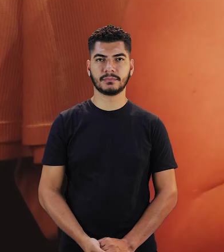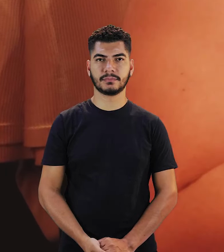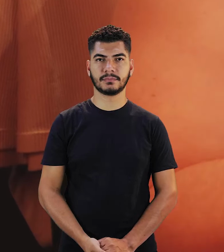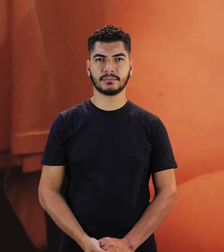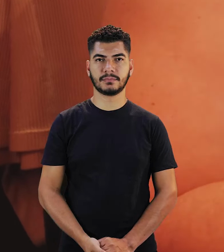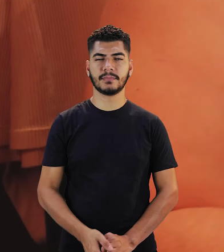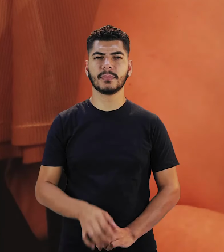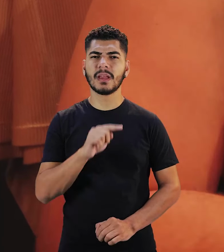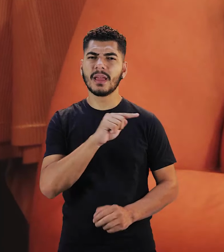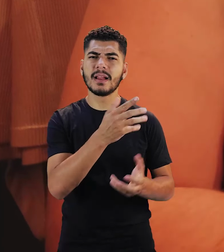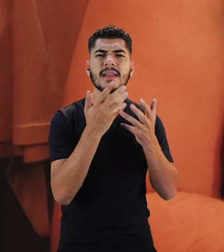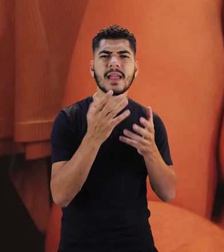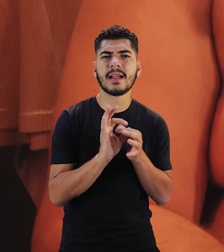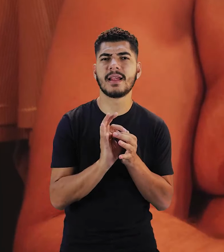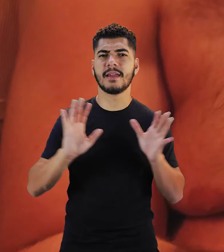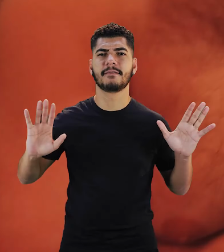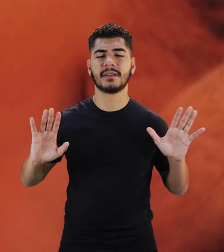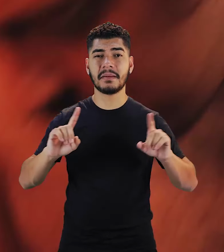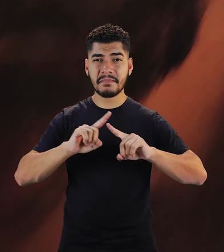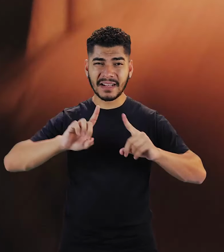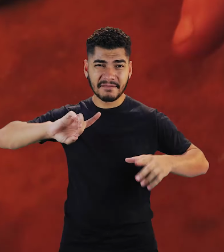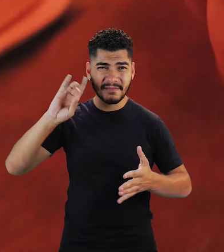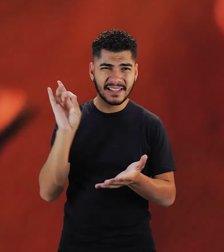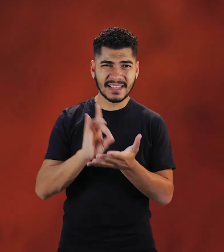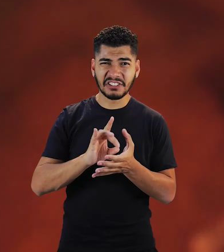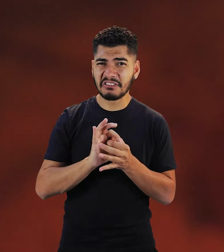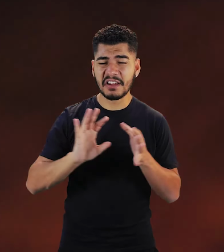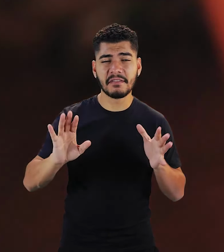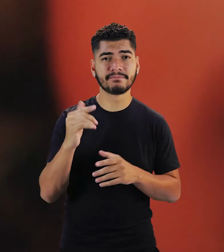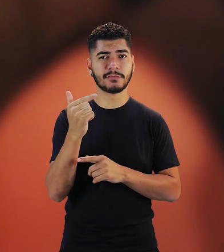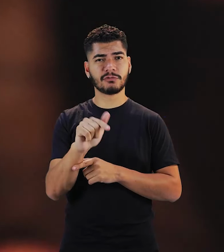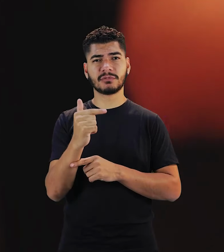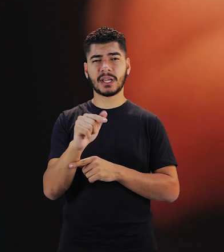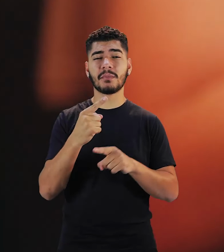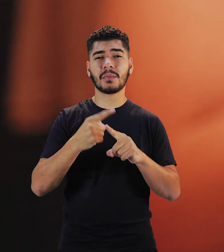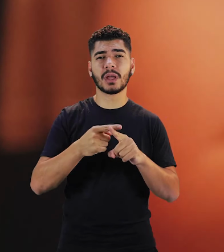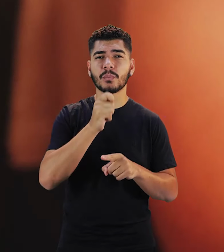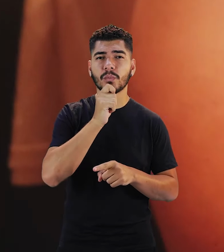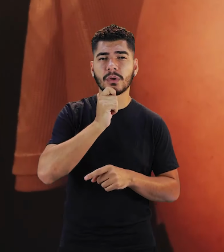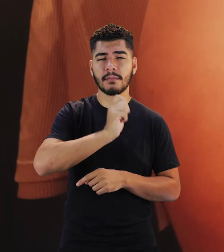Ele queria ser livre, mas ninguém nunca será livre de fato enquanto houver flagelos.